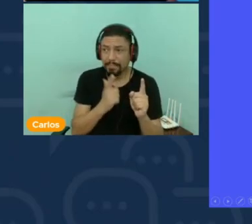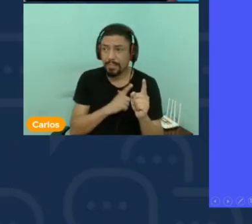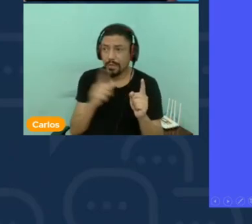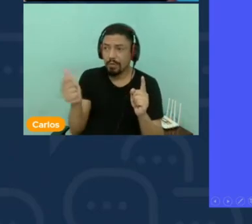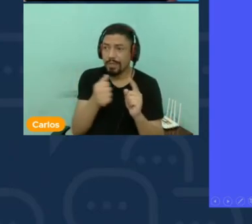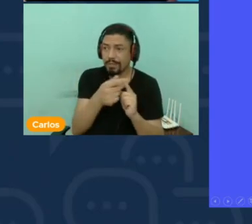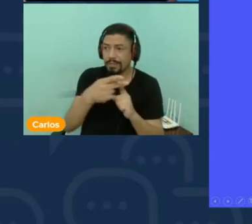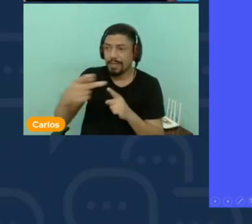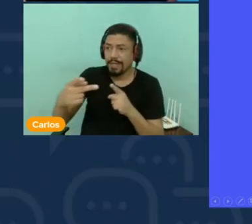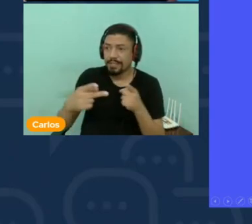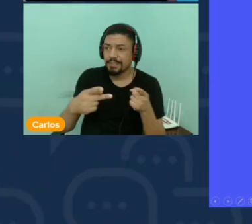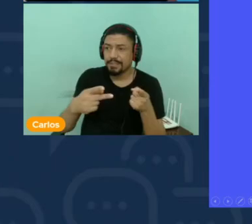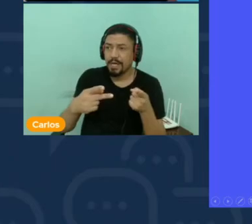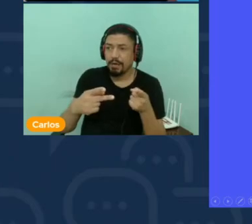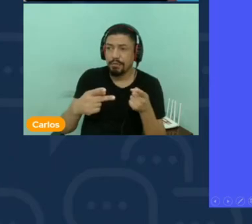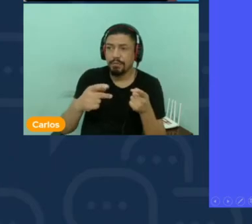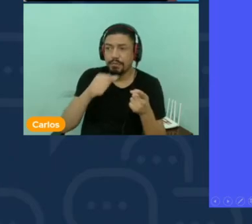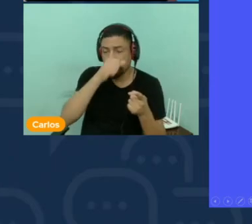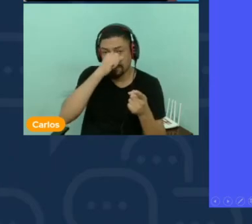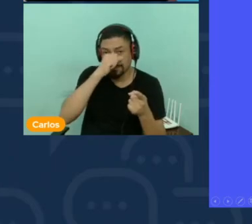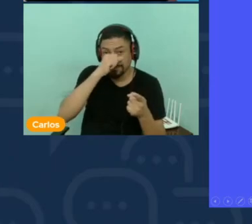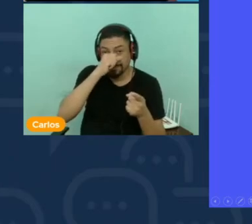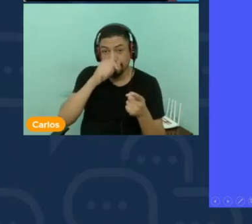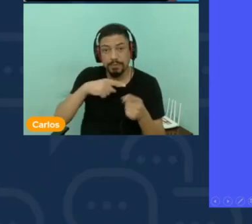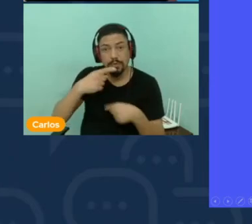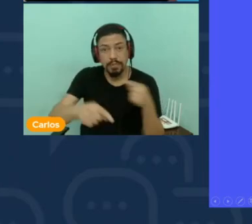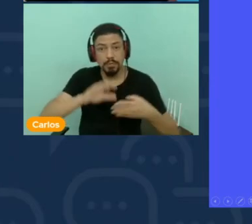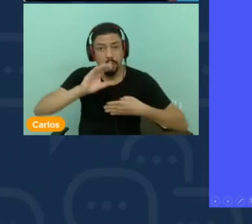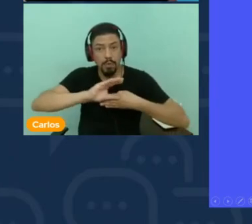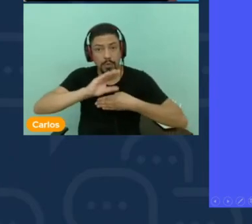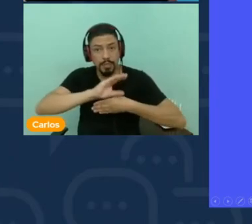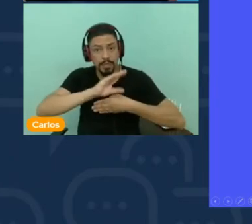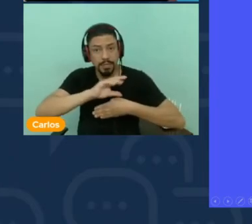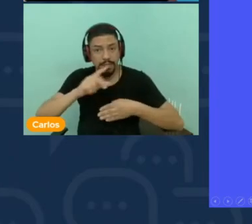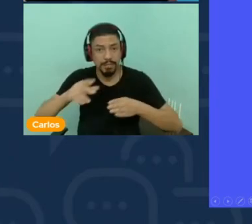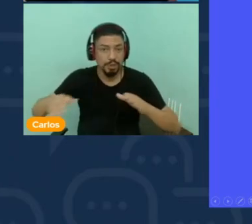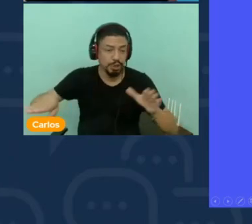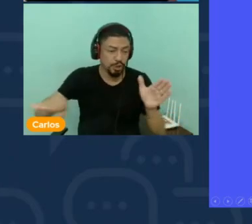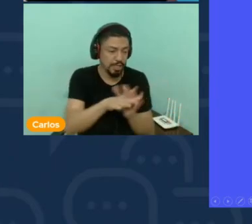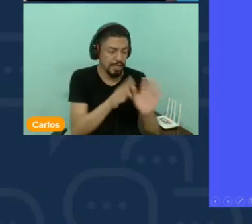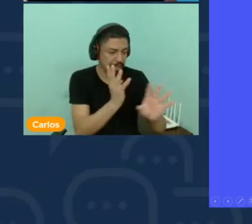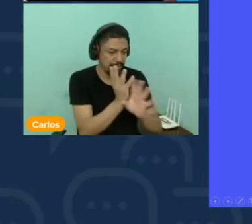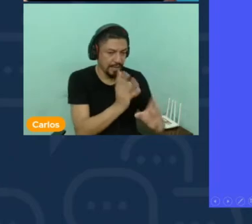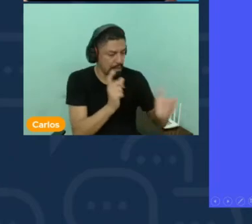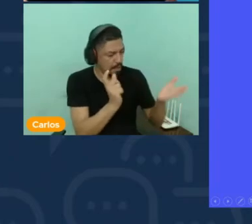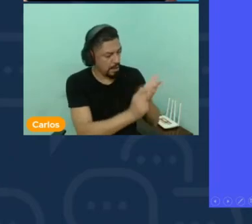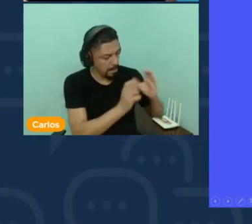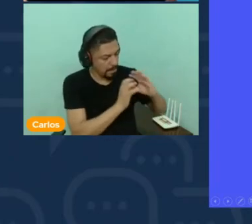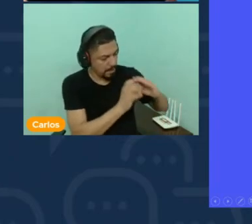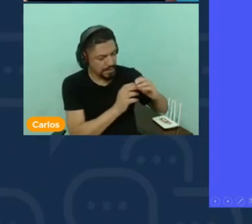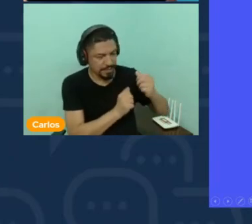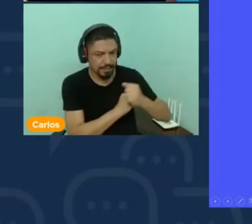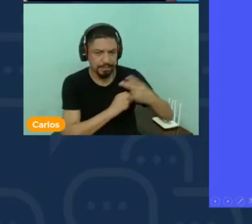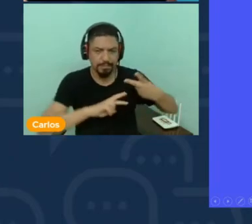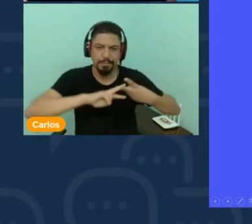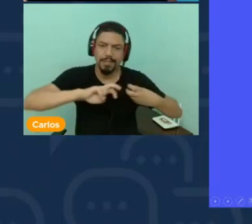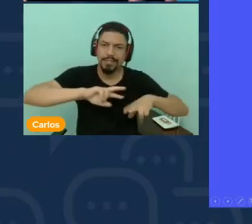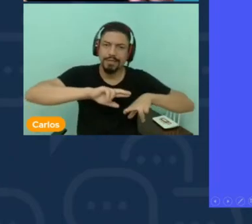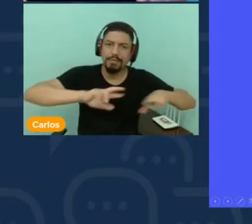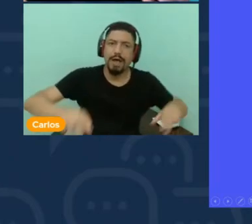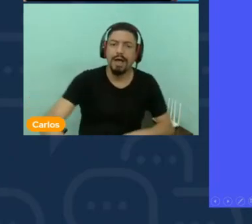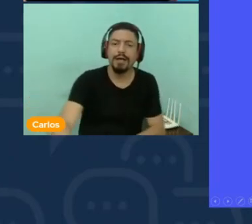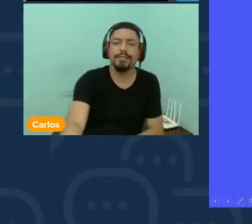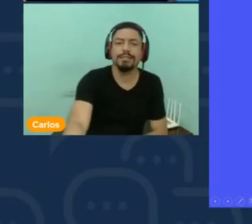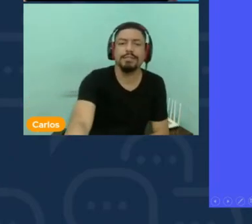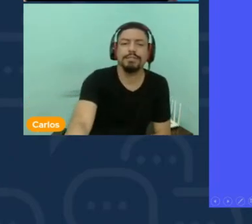aplicação rodando em um container, por exemplo, que vai até essa fila e processa essas aplicações,